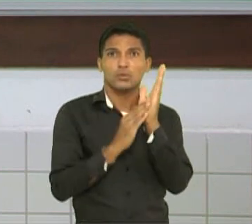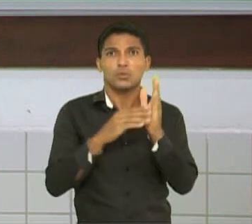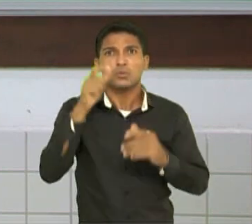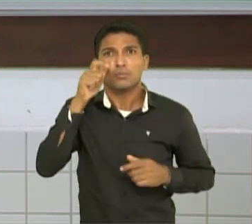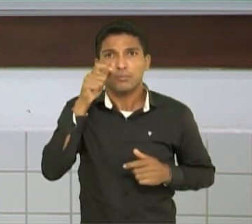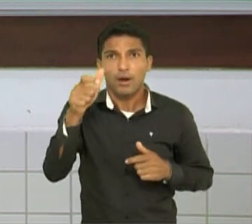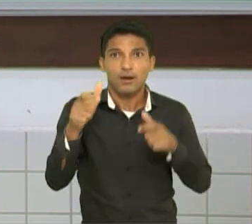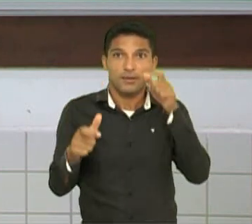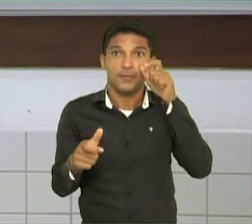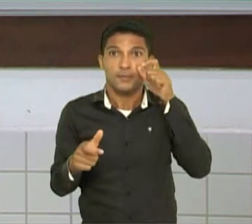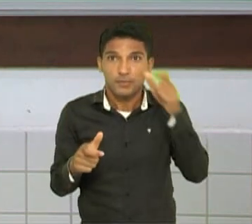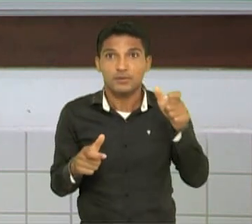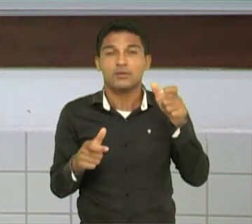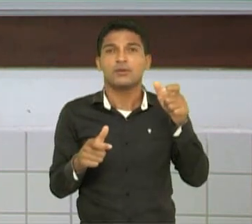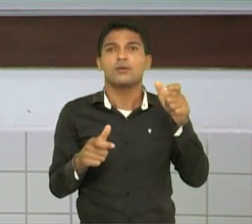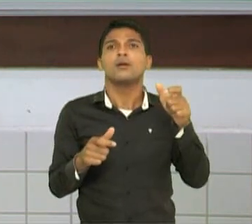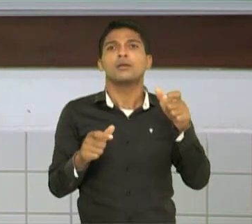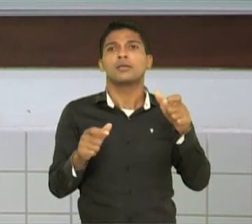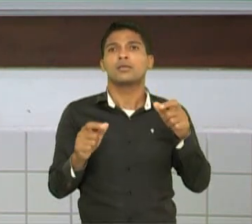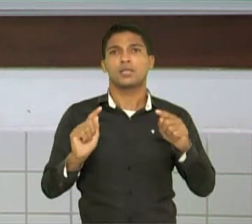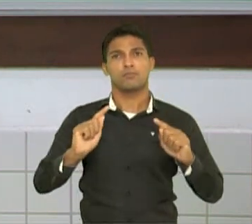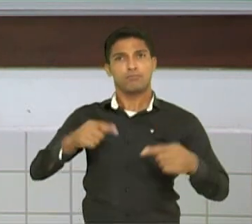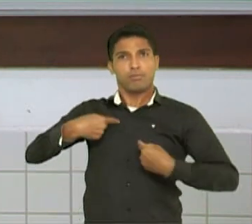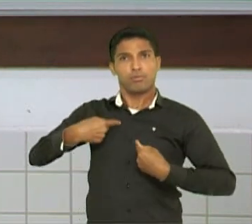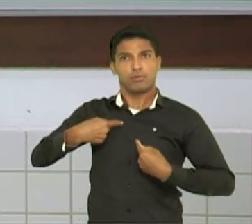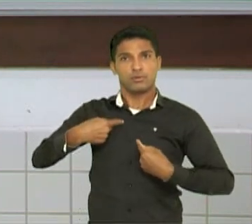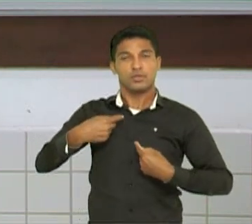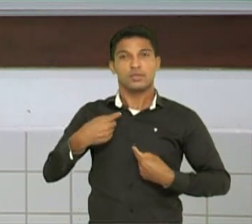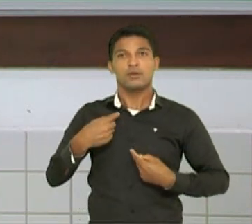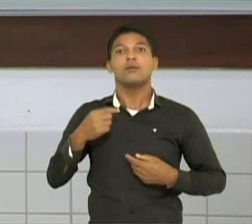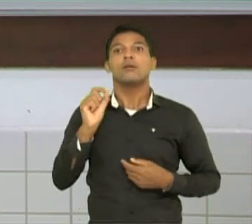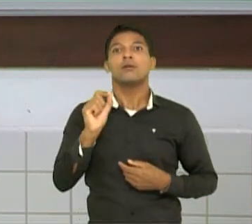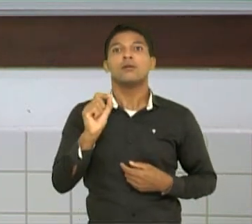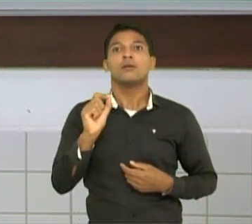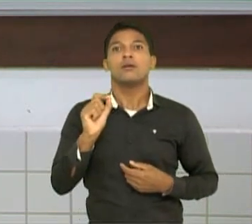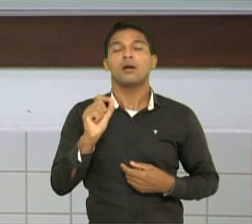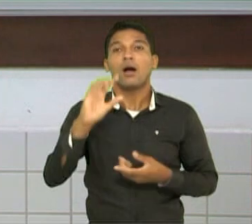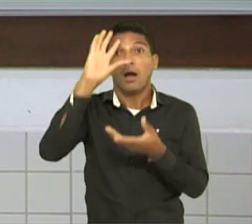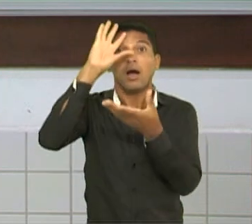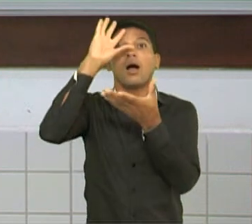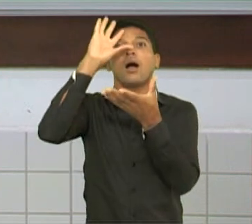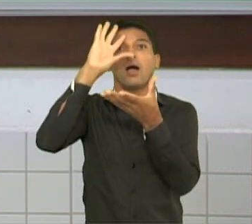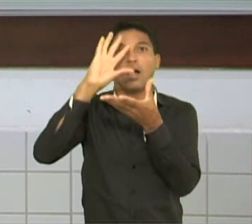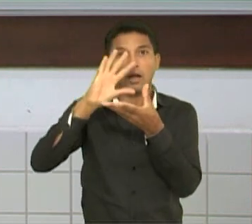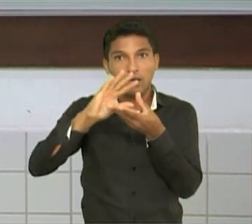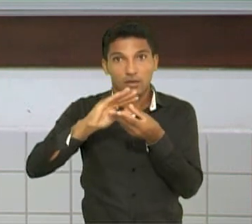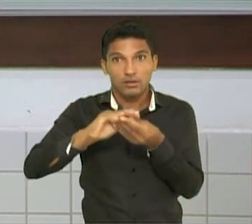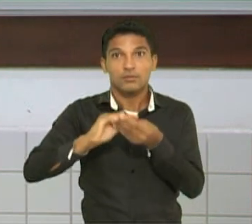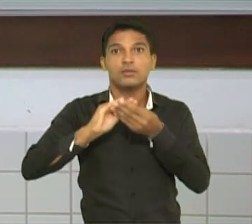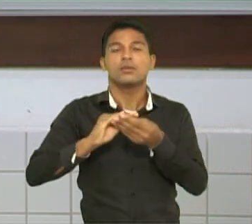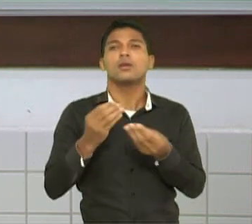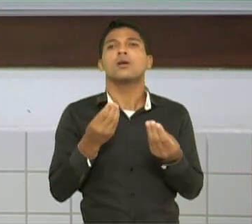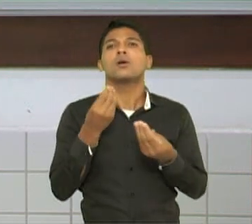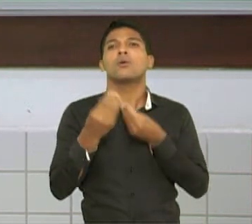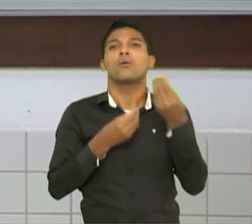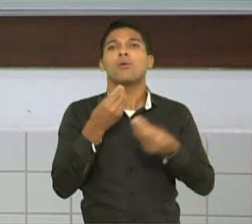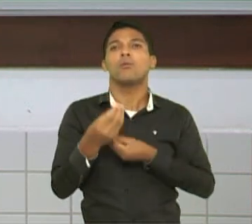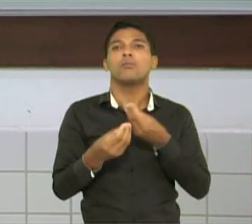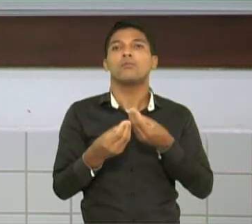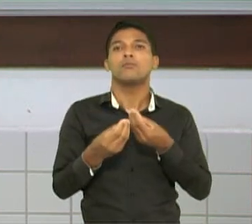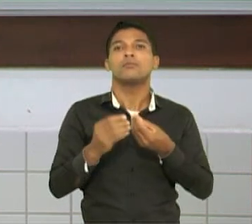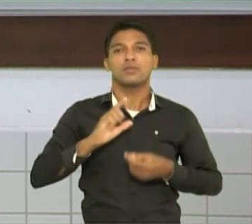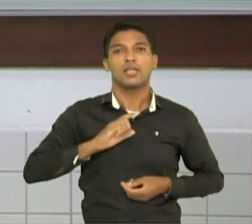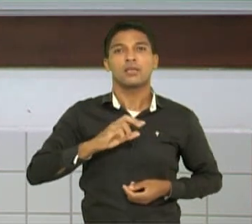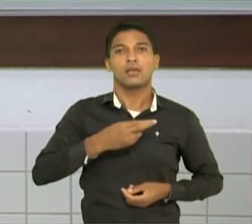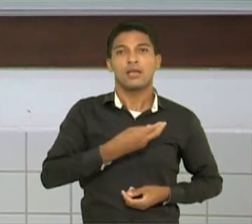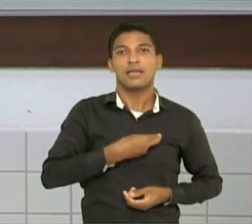interessante que desenvolve em nós, que estudamos esse conteúdo, a compreensão sobre como as diversas festas